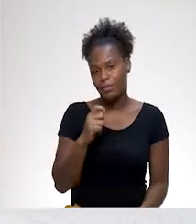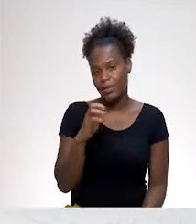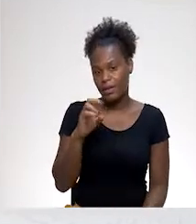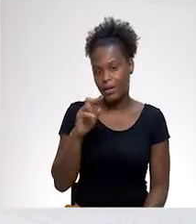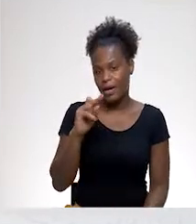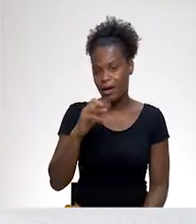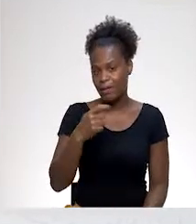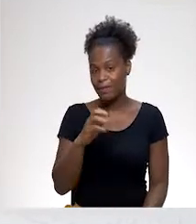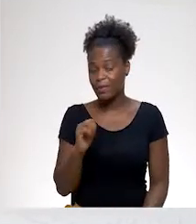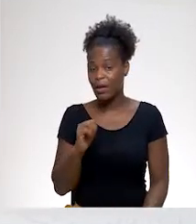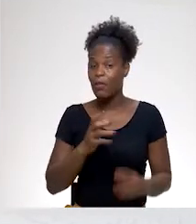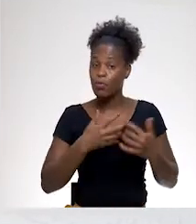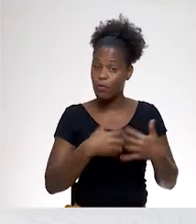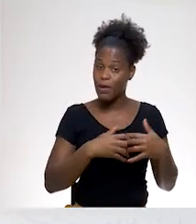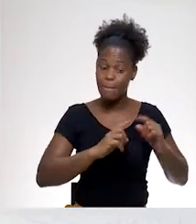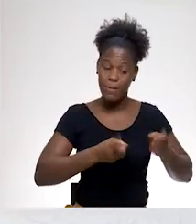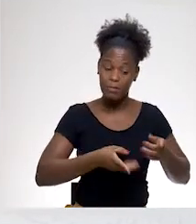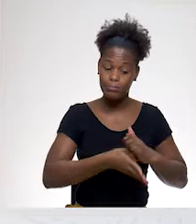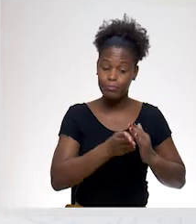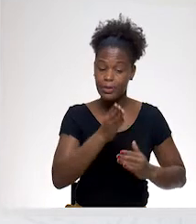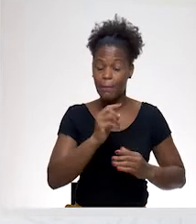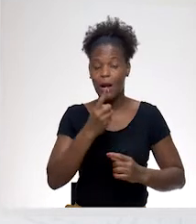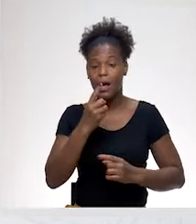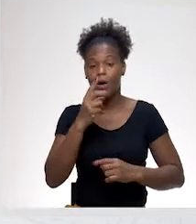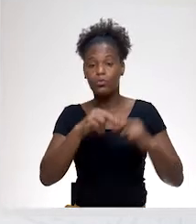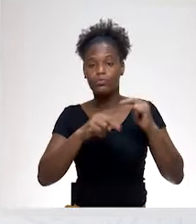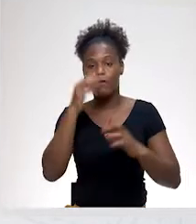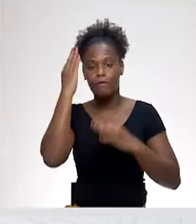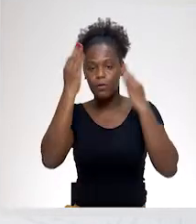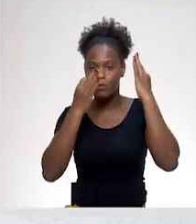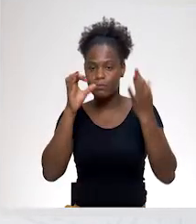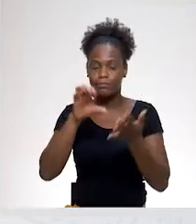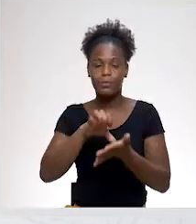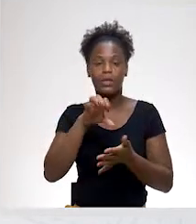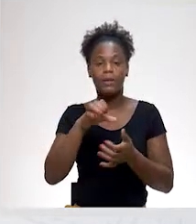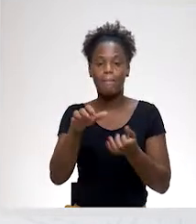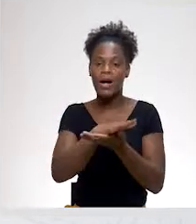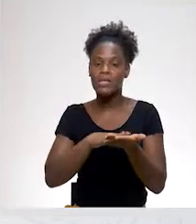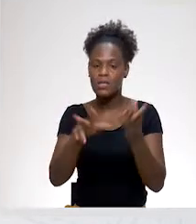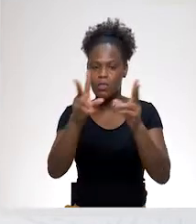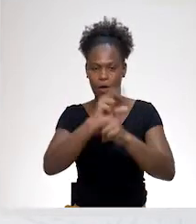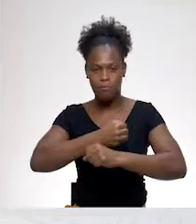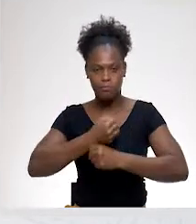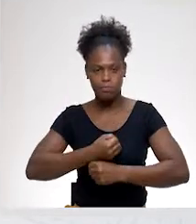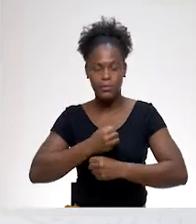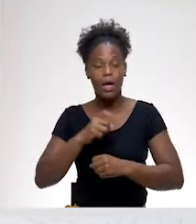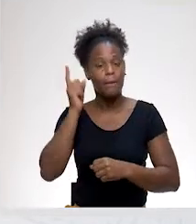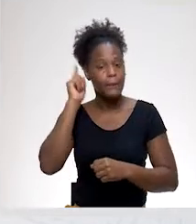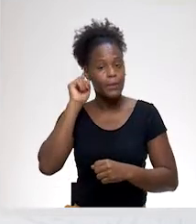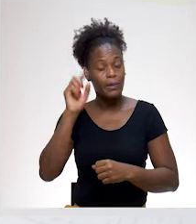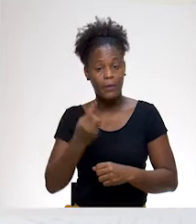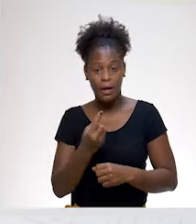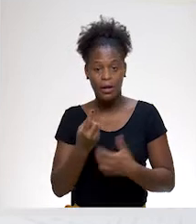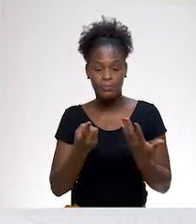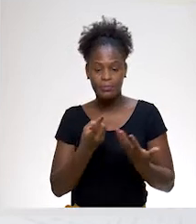A dúvida é o ponto de partida de Descartes para se construir uma filosofia assente em novas bases. É